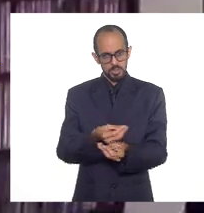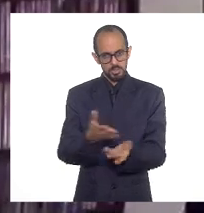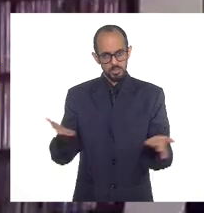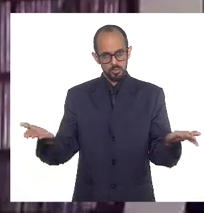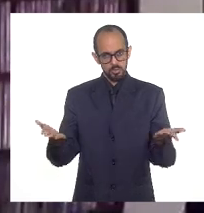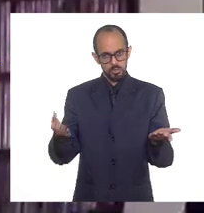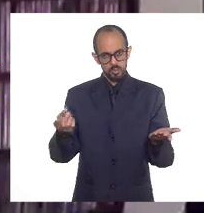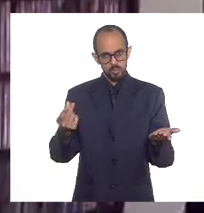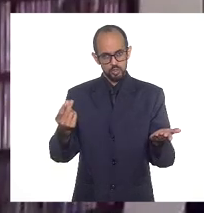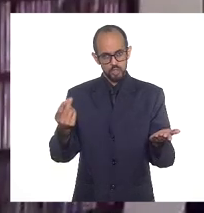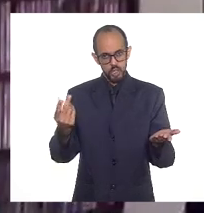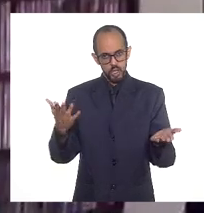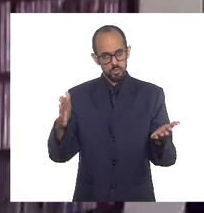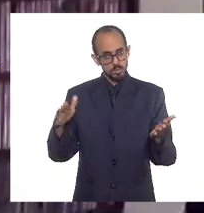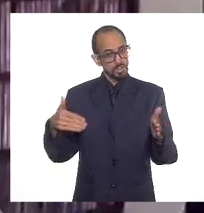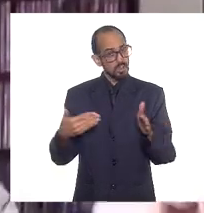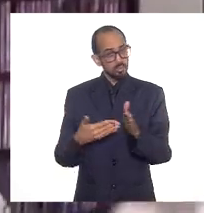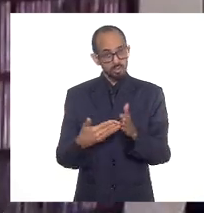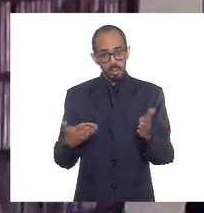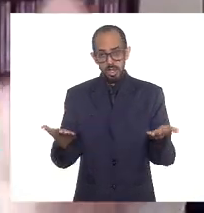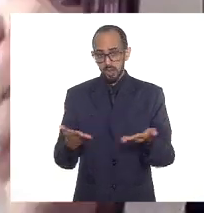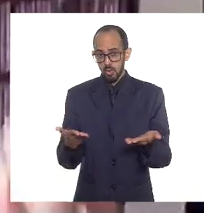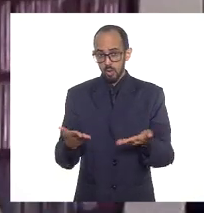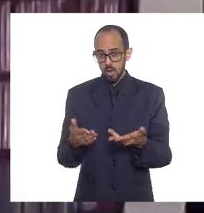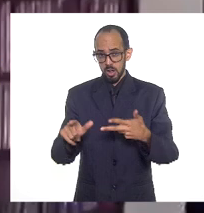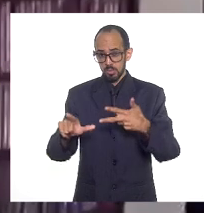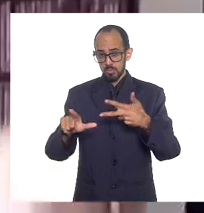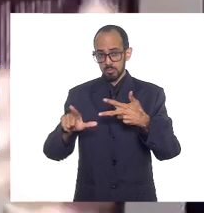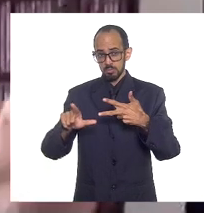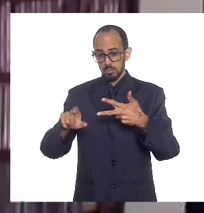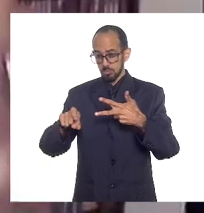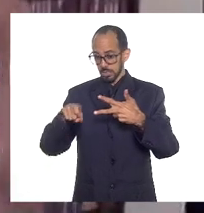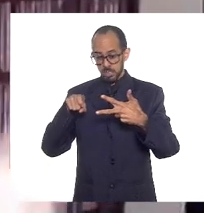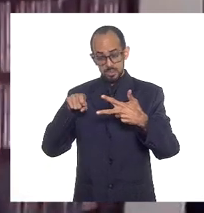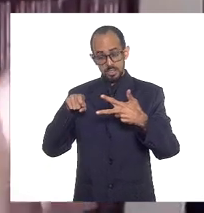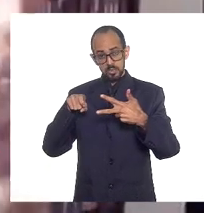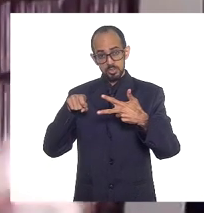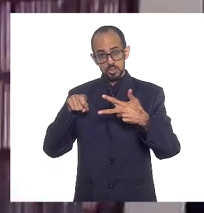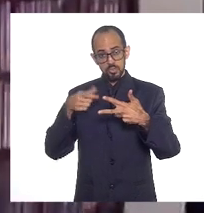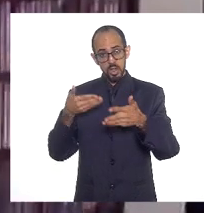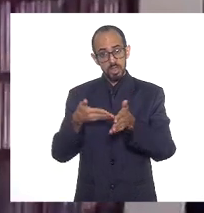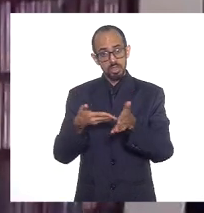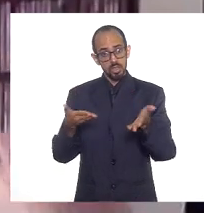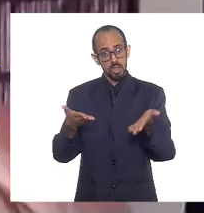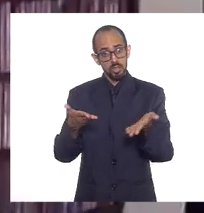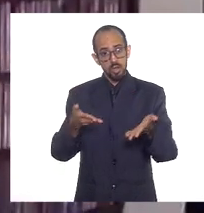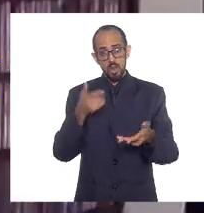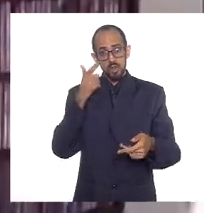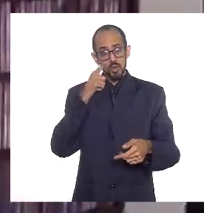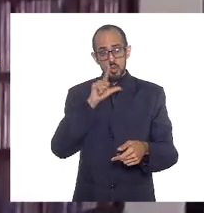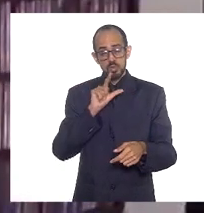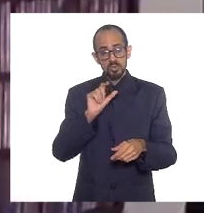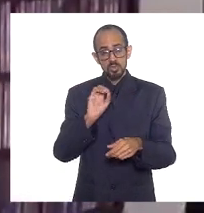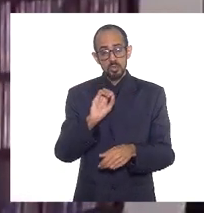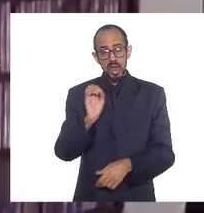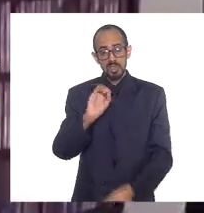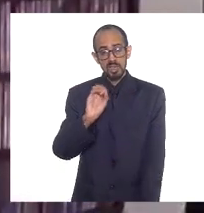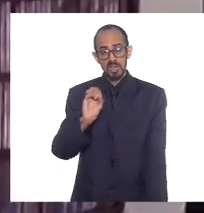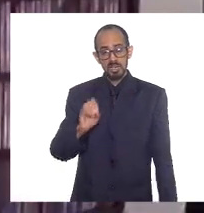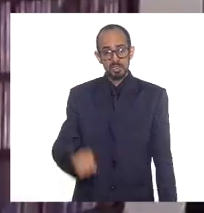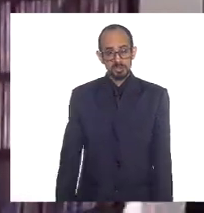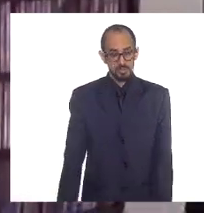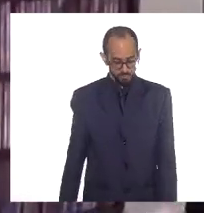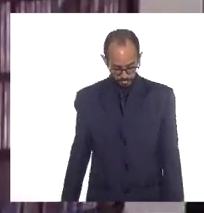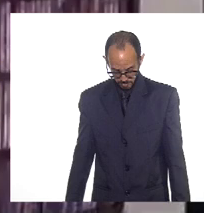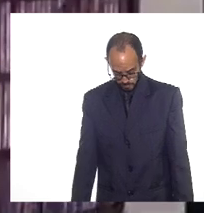desses recursos. Até agora, o Executivo parece que não deu um prego numa barra de sabão para tornar isso realidade.